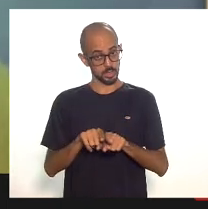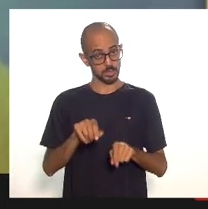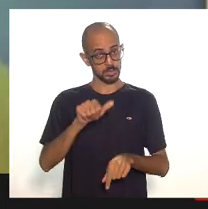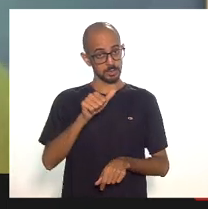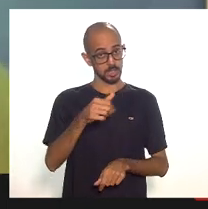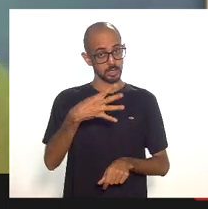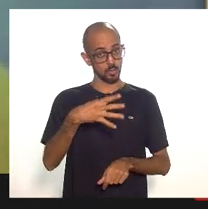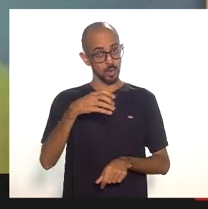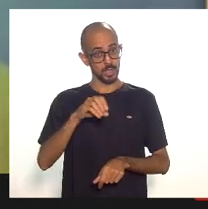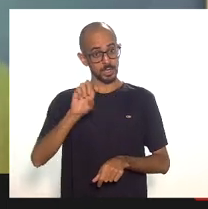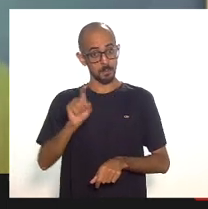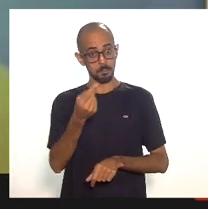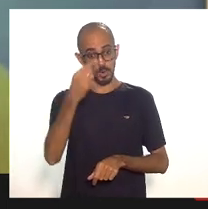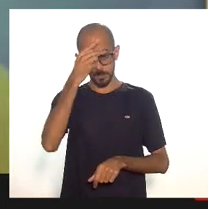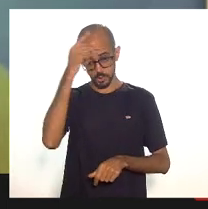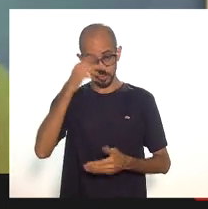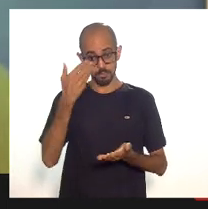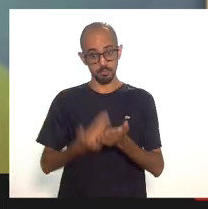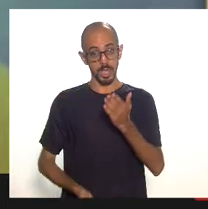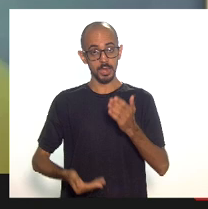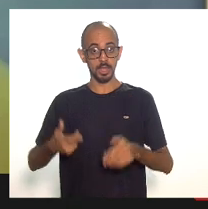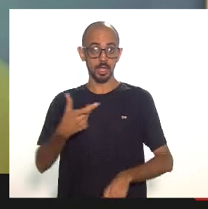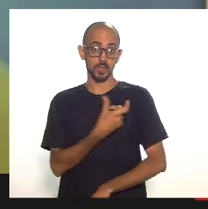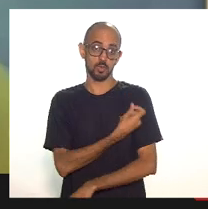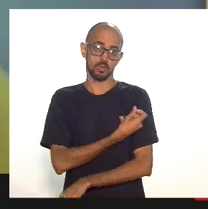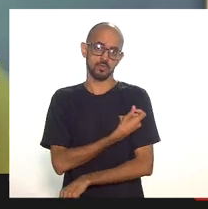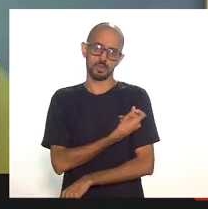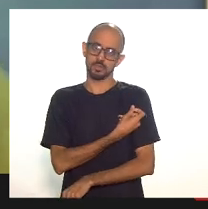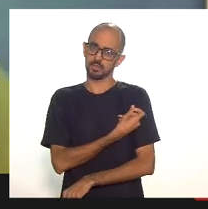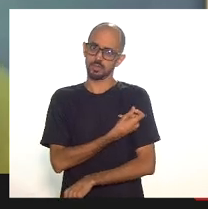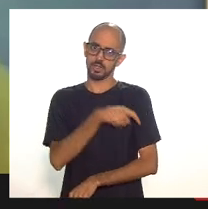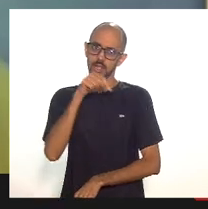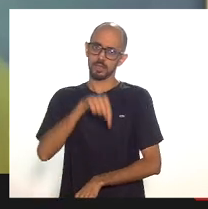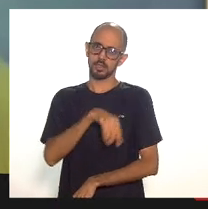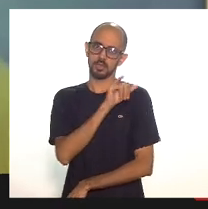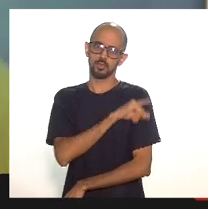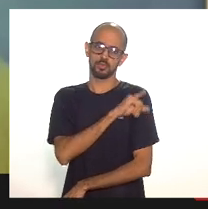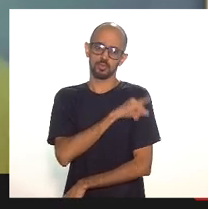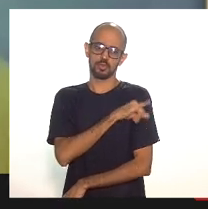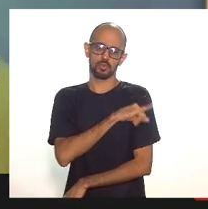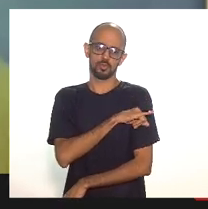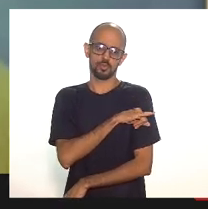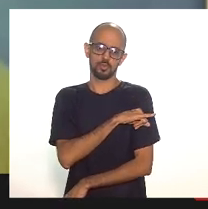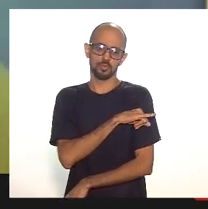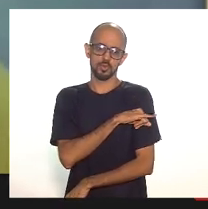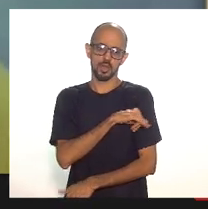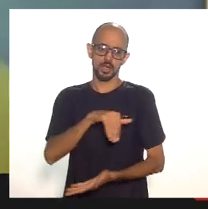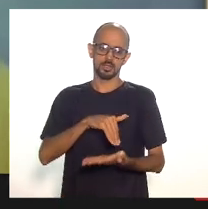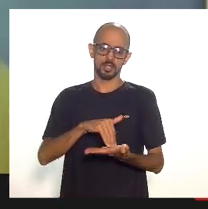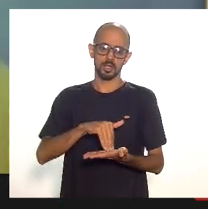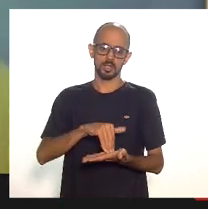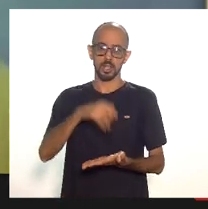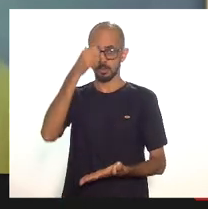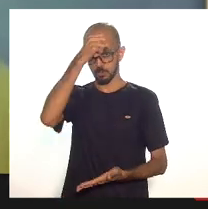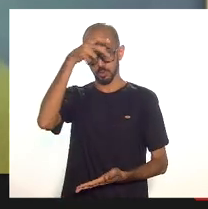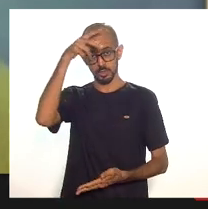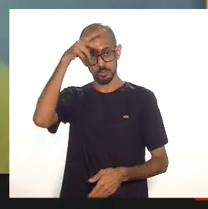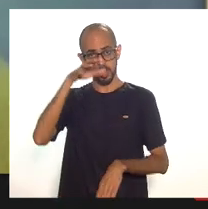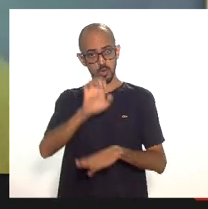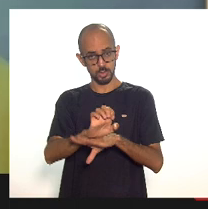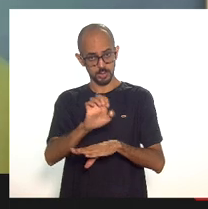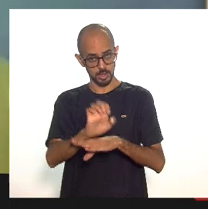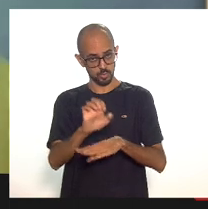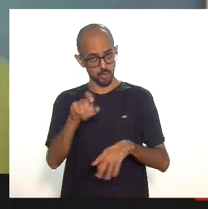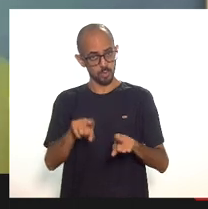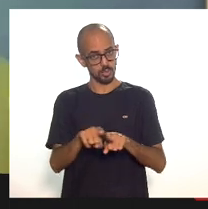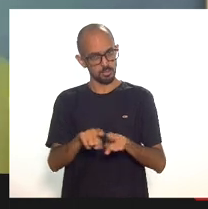mil pessoas perderam o prazo para essa segunda dose no nosso estado. A Secretaria Municipal e a Secretaria Estadual estão com